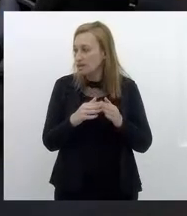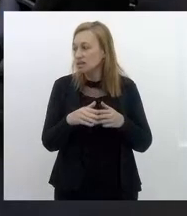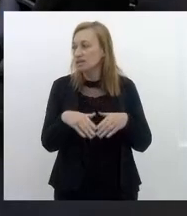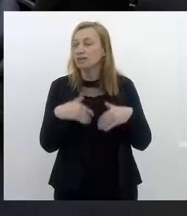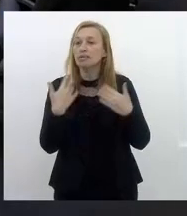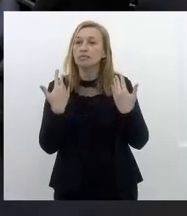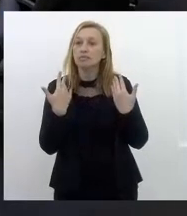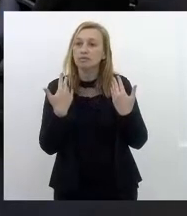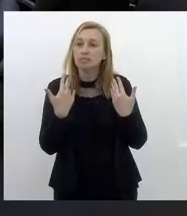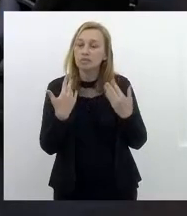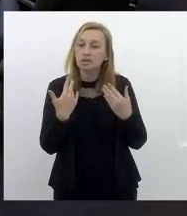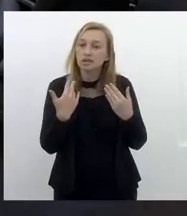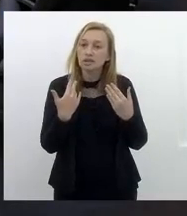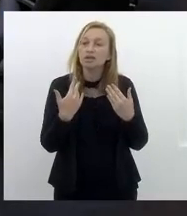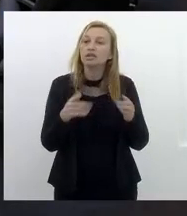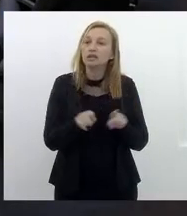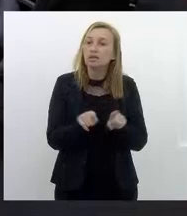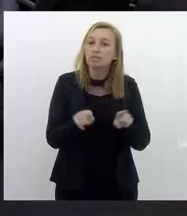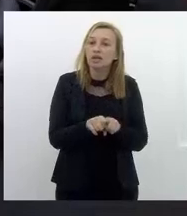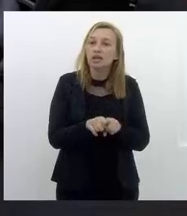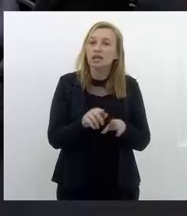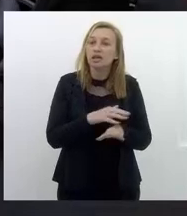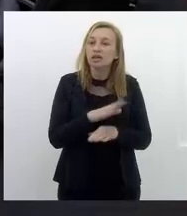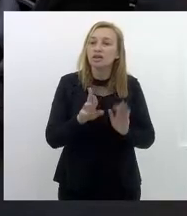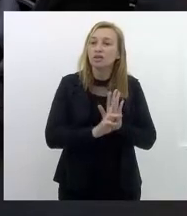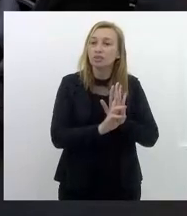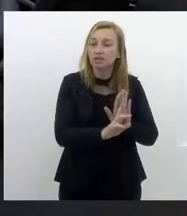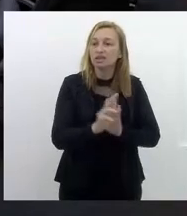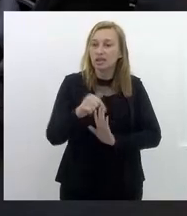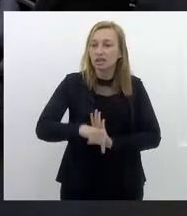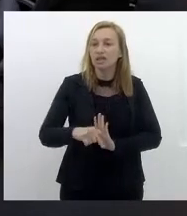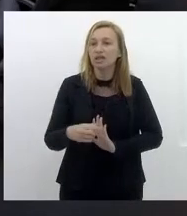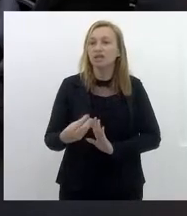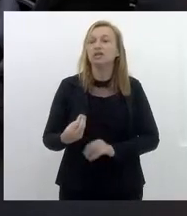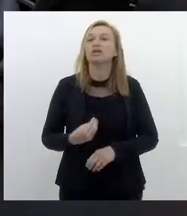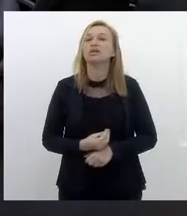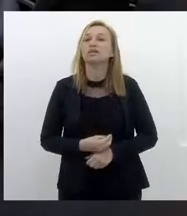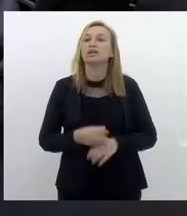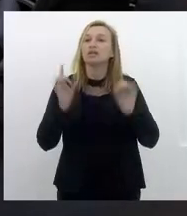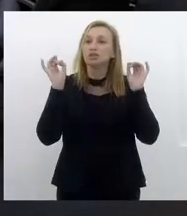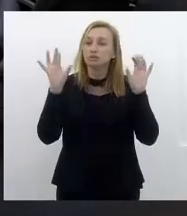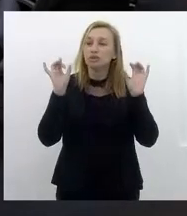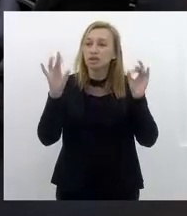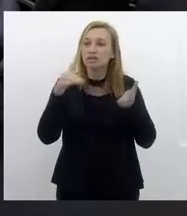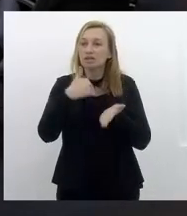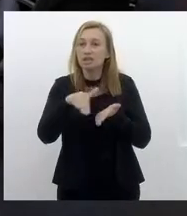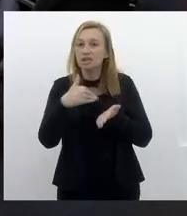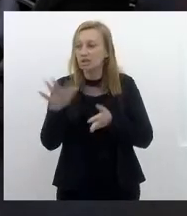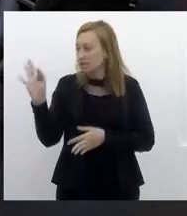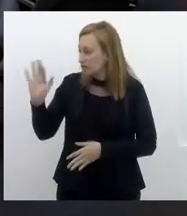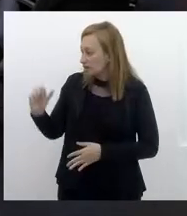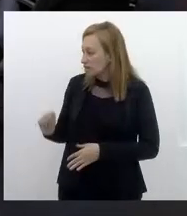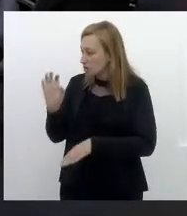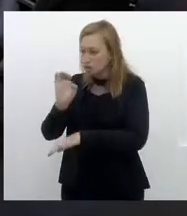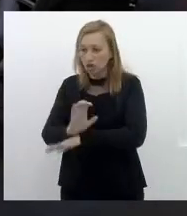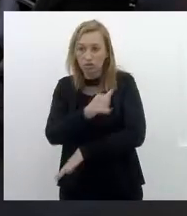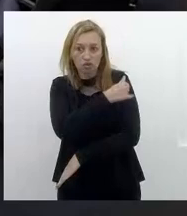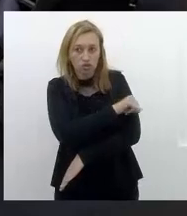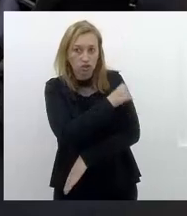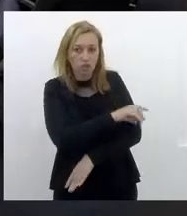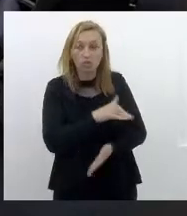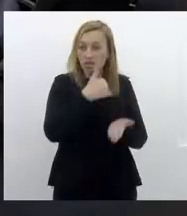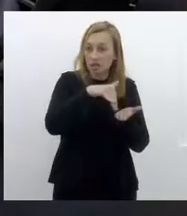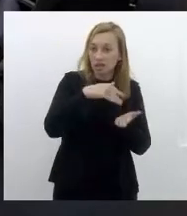cumprimentar as autoridades aqui presente em especial os secretários de Fazenda do Estado do Rio de